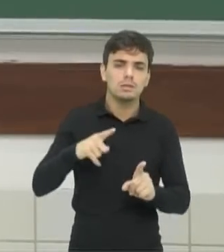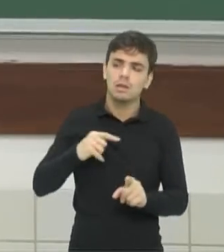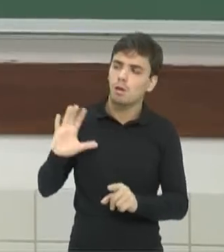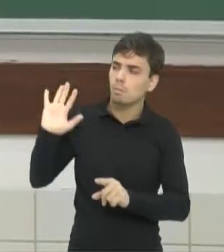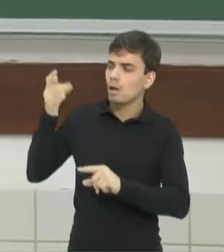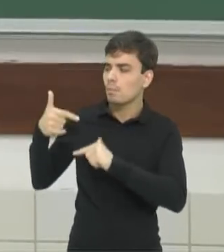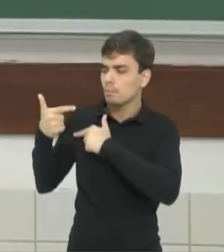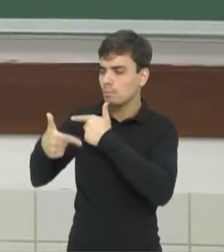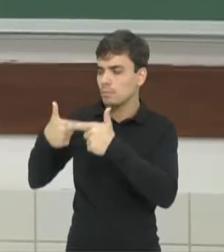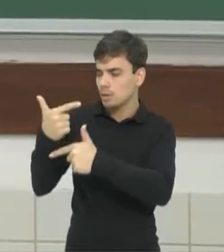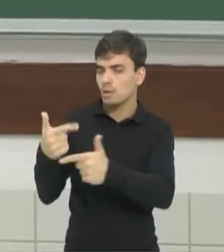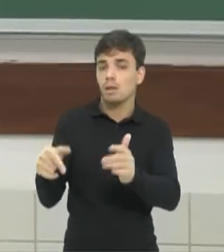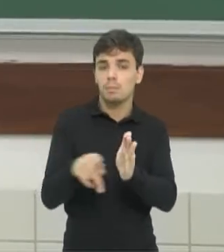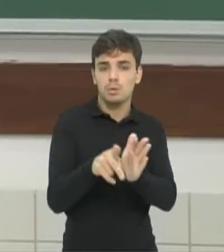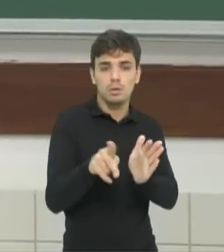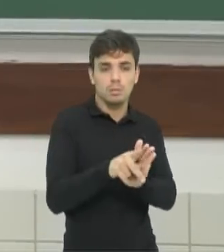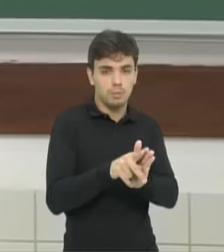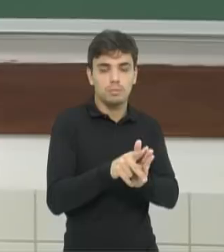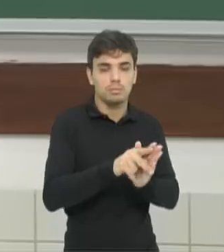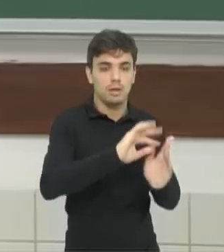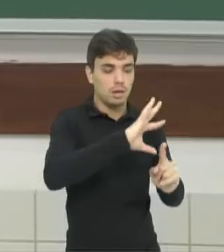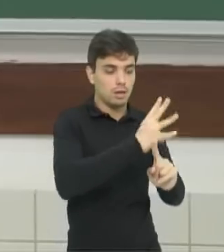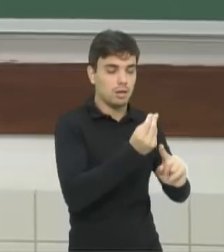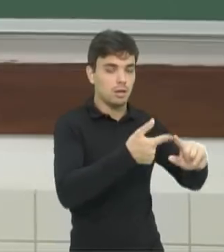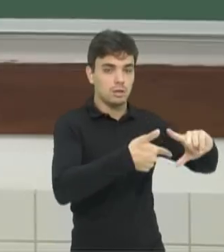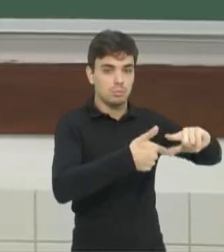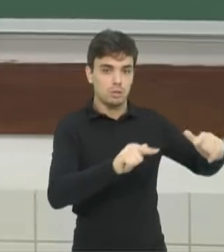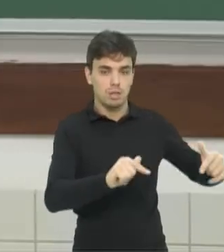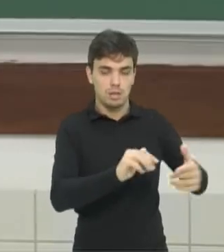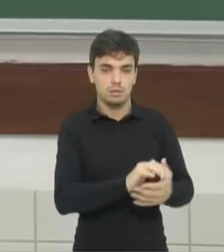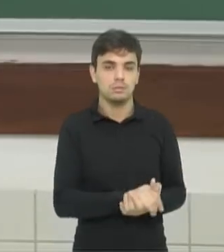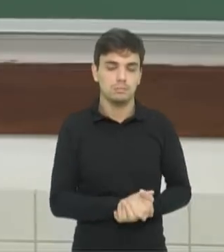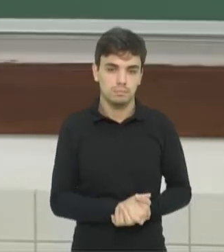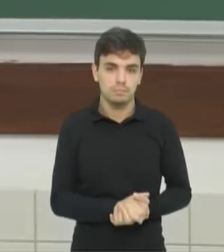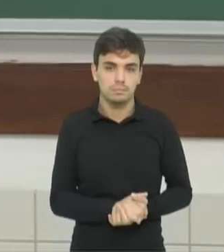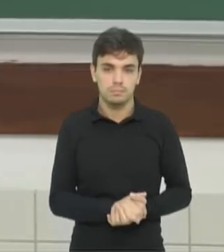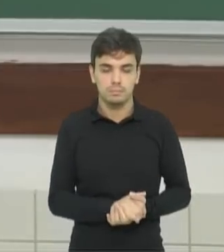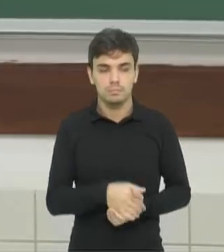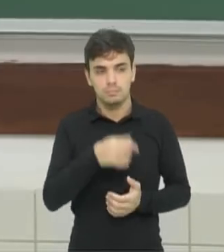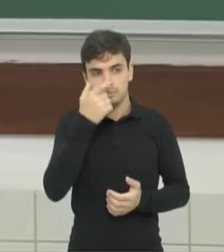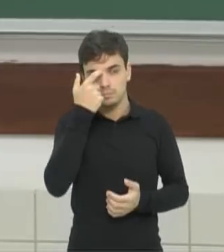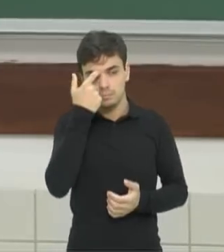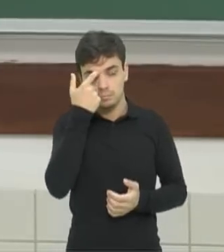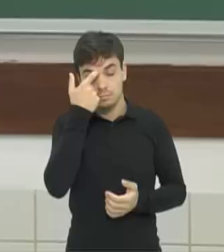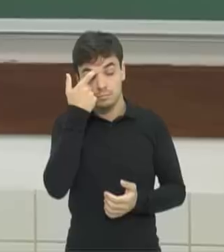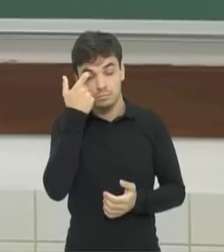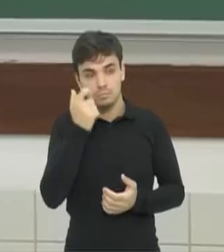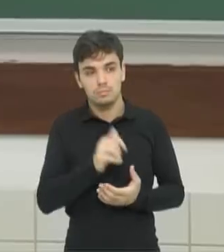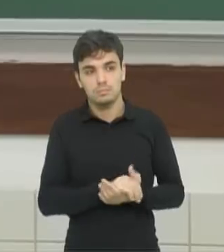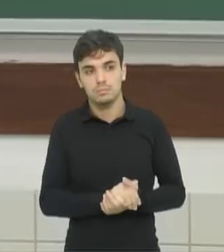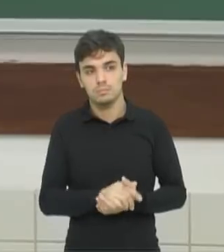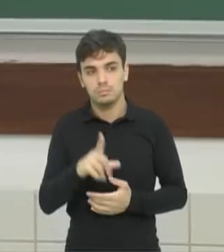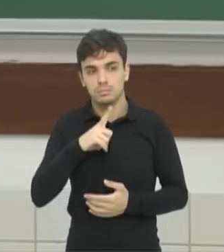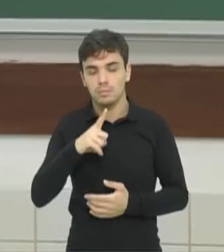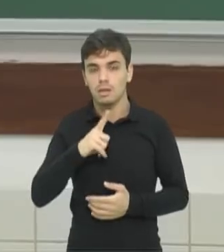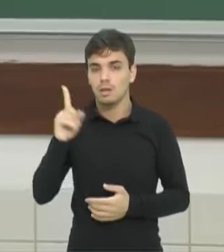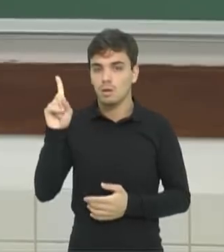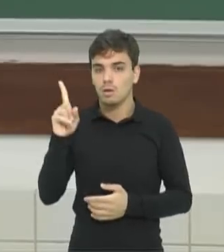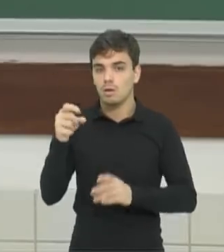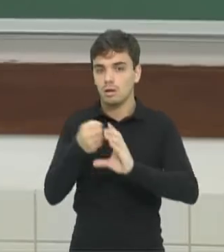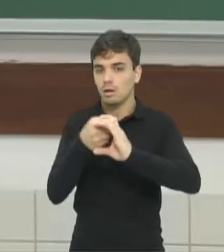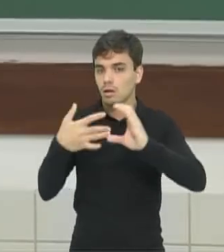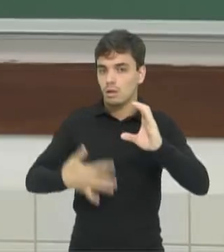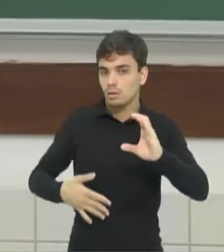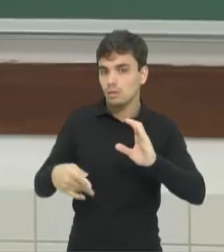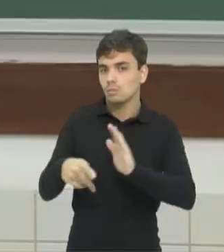que pertencem à arte moderna, é uma linha histórica aqui que a gente tem, né? Então, olha só que interessante, a gente tem, digamos aqui,